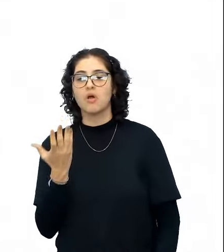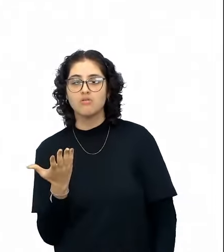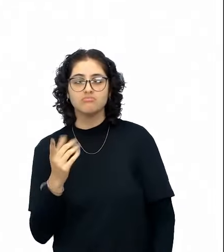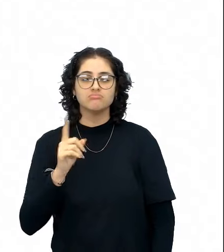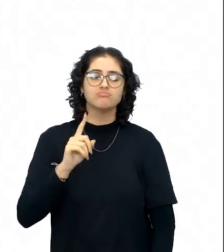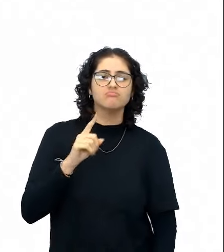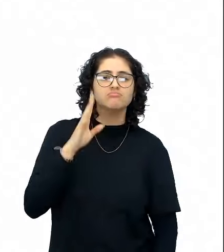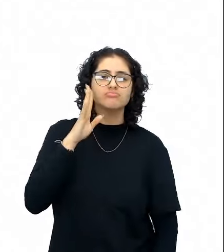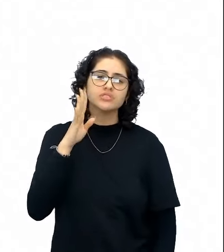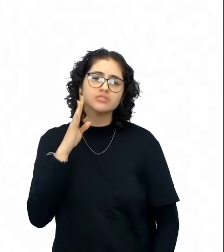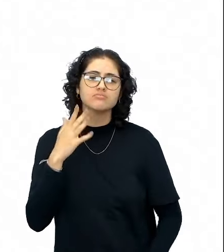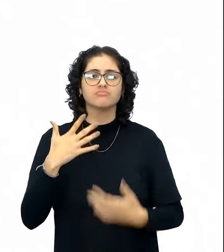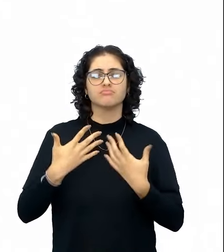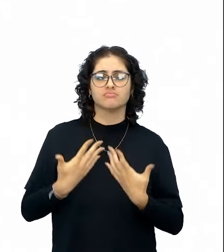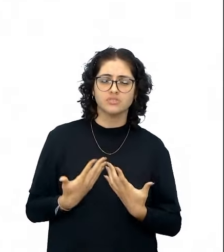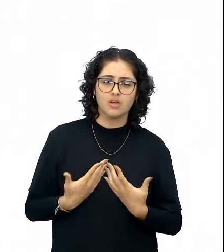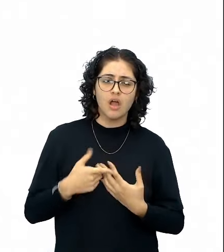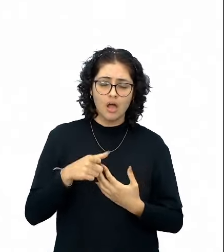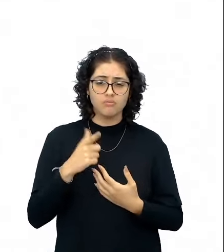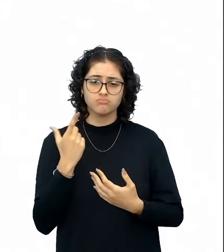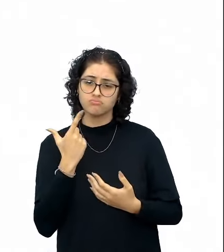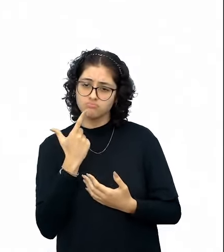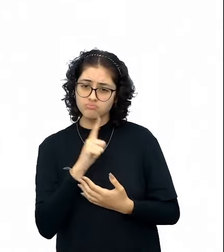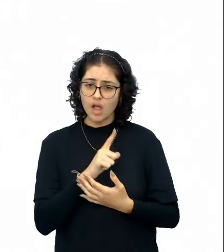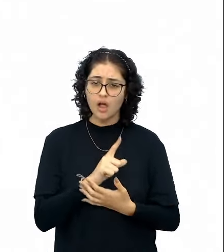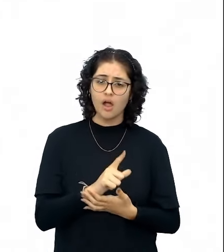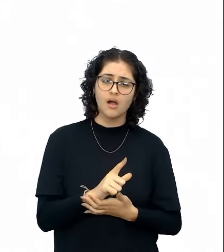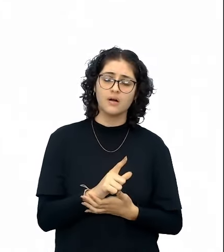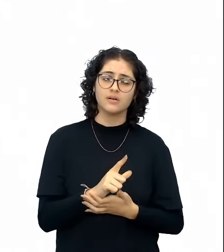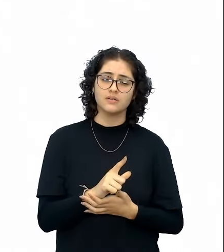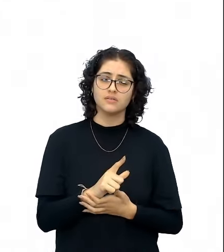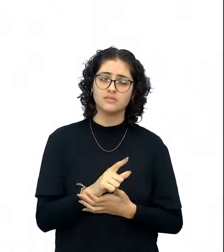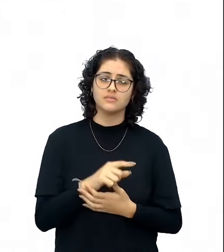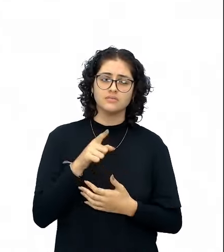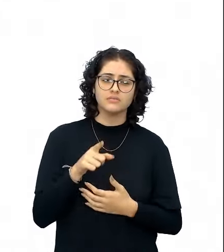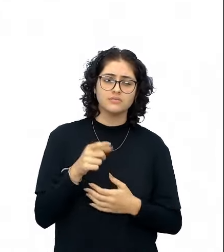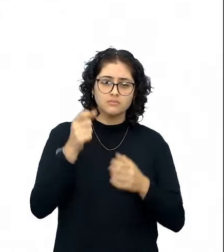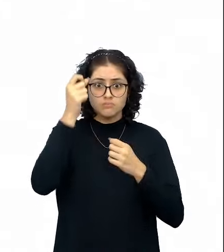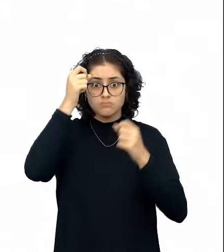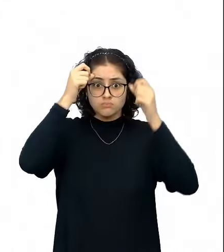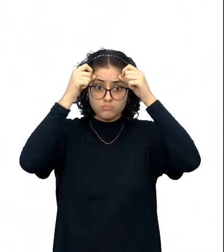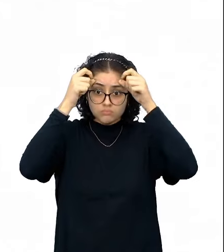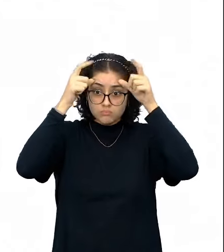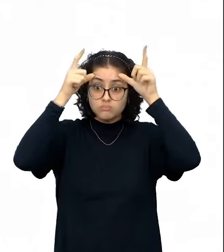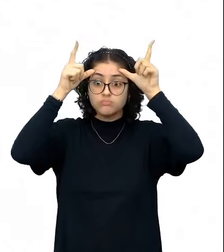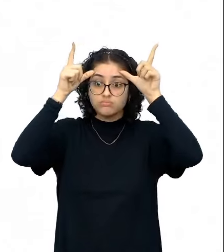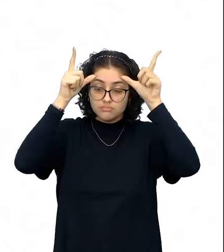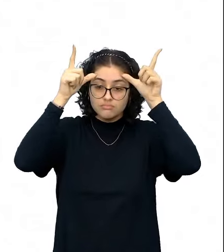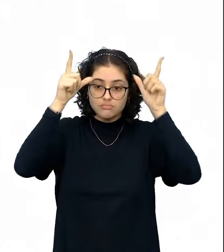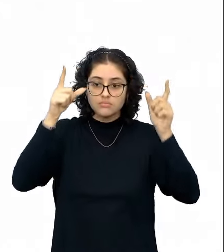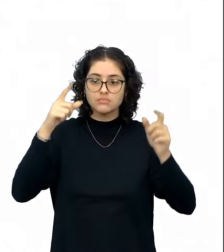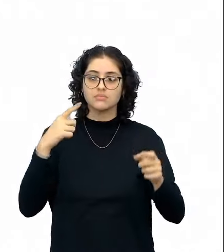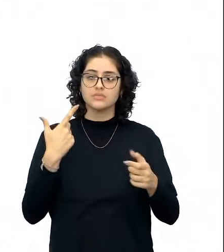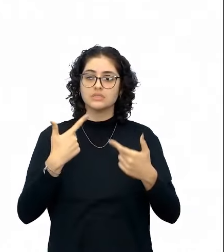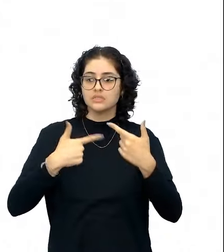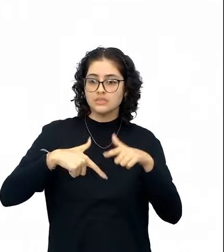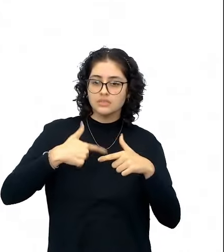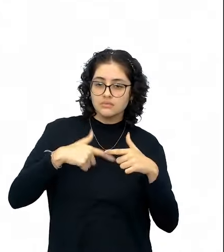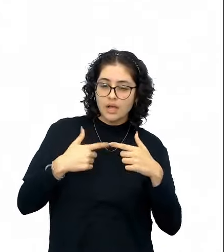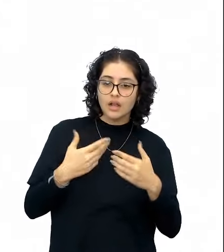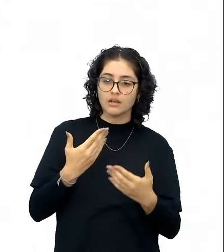refletir junto? Será que foi possível se tornar mais clara a possibilidade de estar trabalhando com